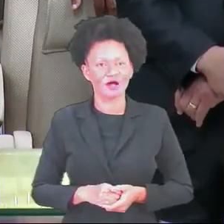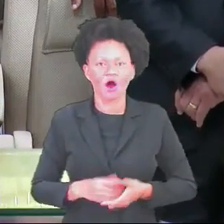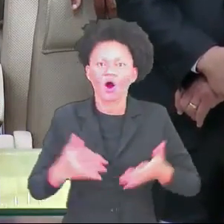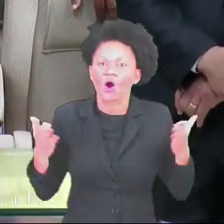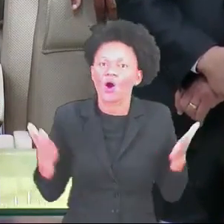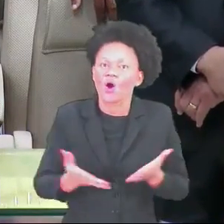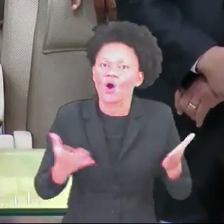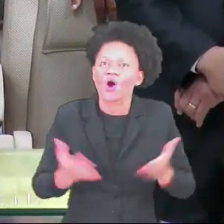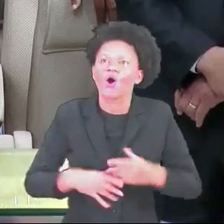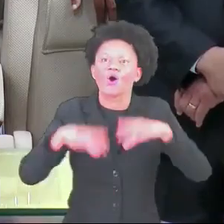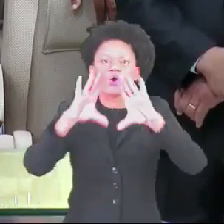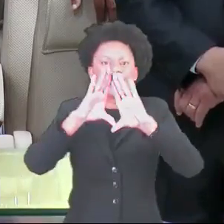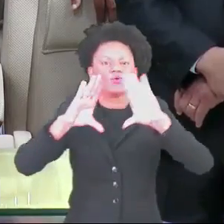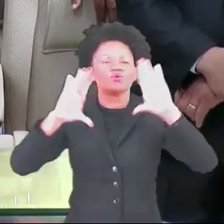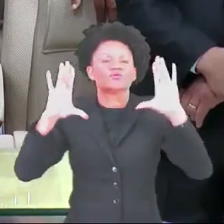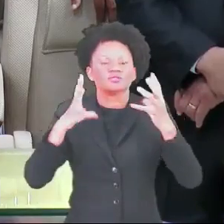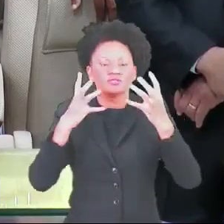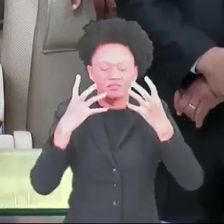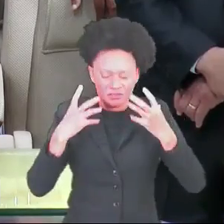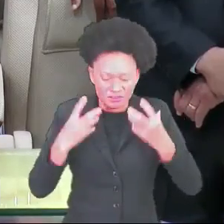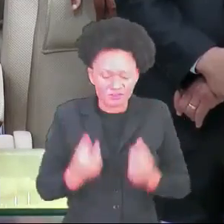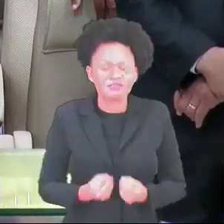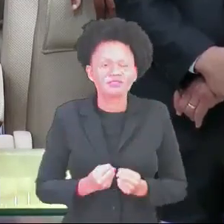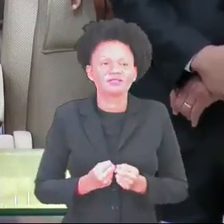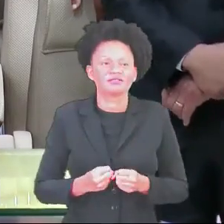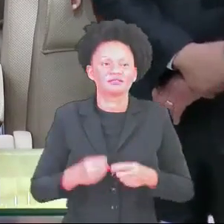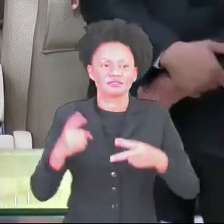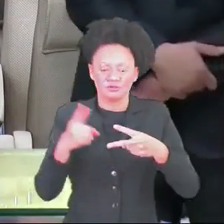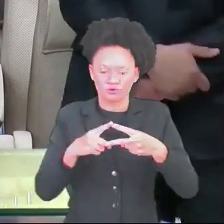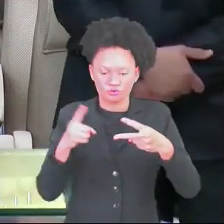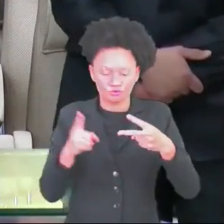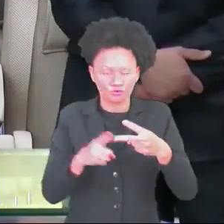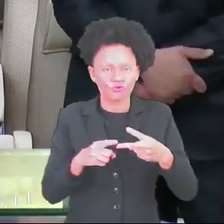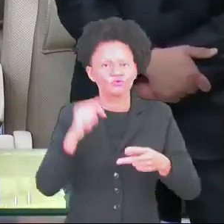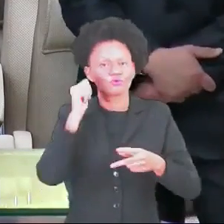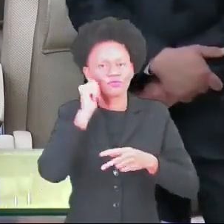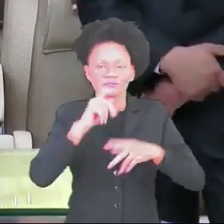Hoje o céu recebe duas princesas.